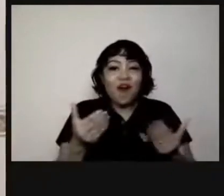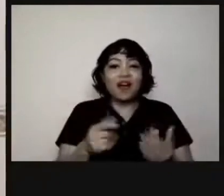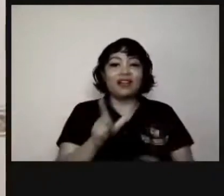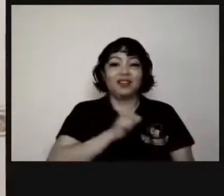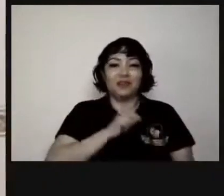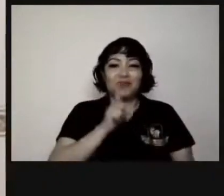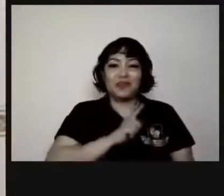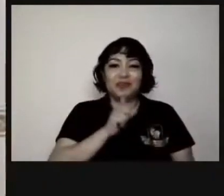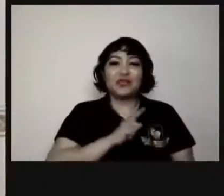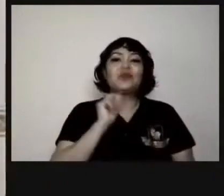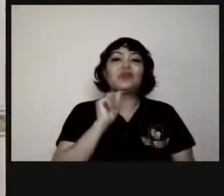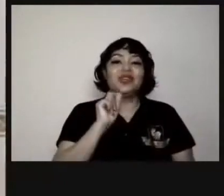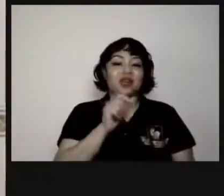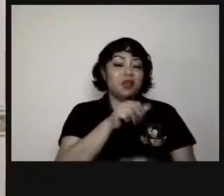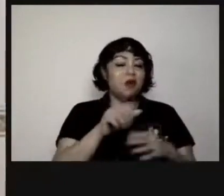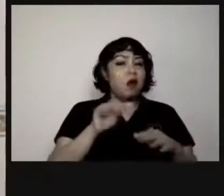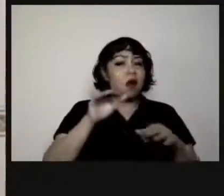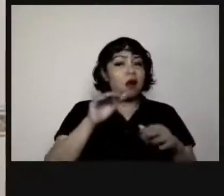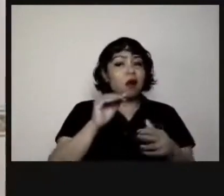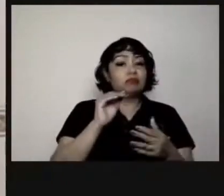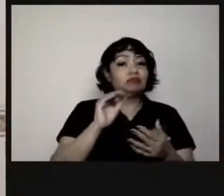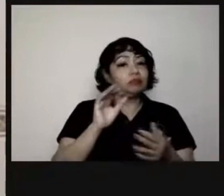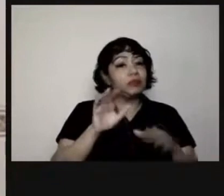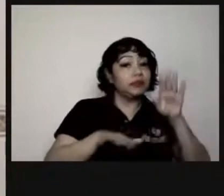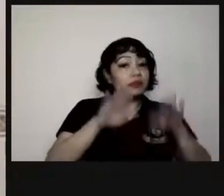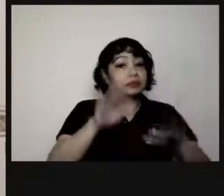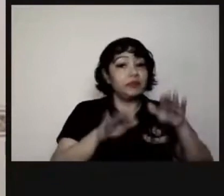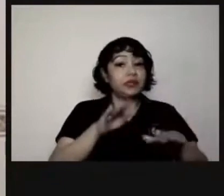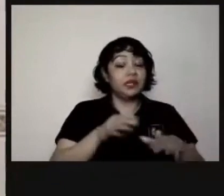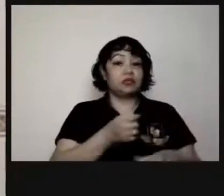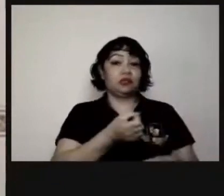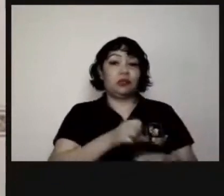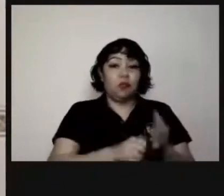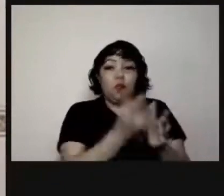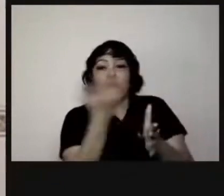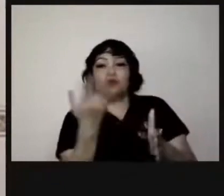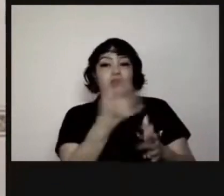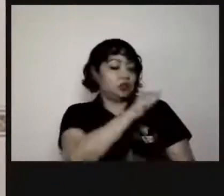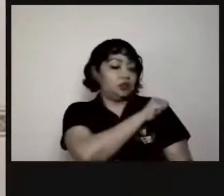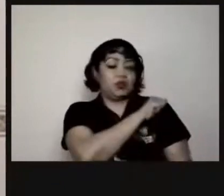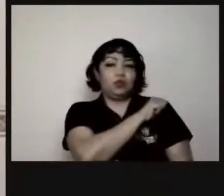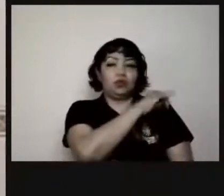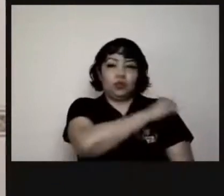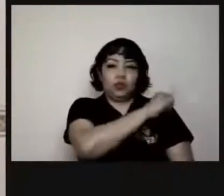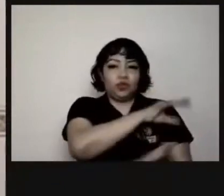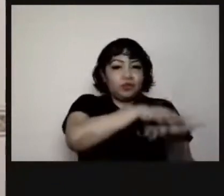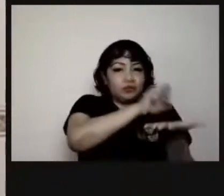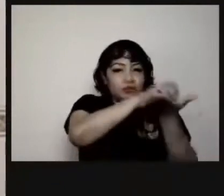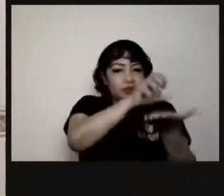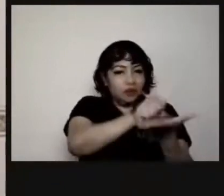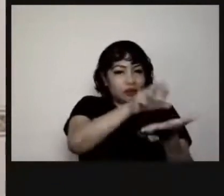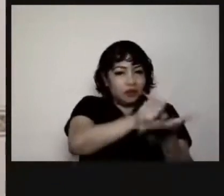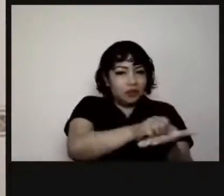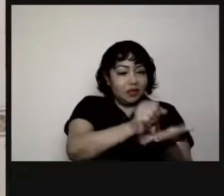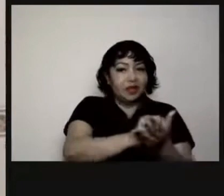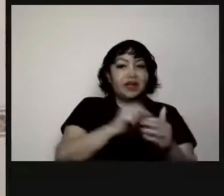do Rio de Janeiro, nós teremos um bom número de poemas que provavelmente daqui a